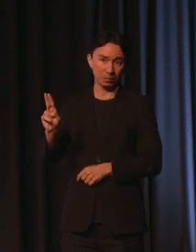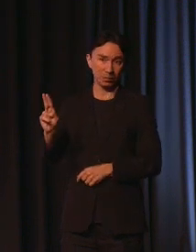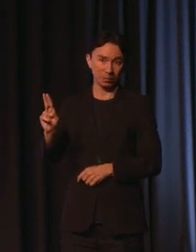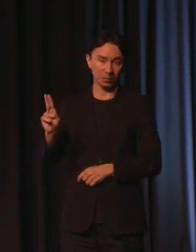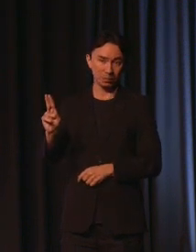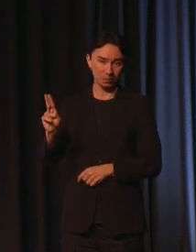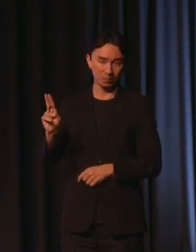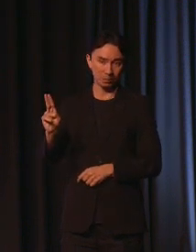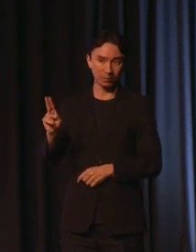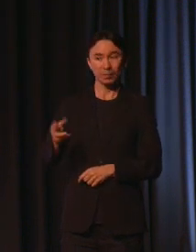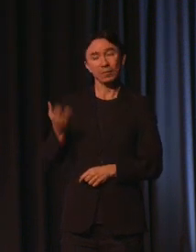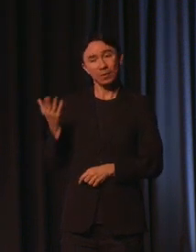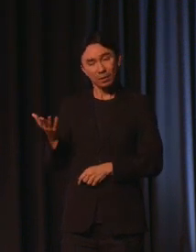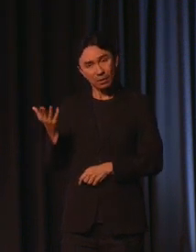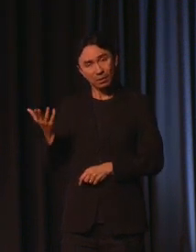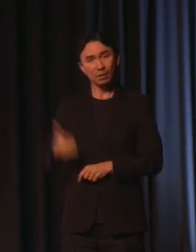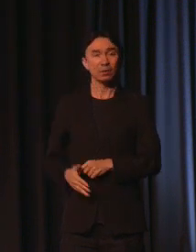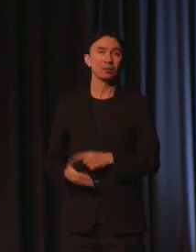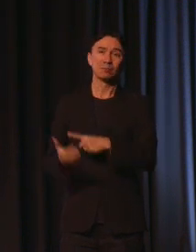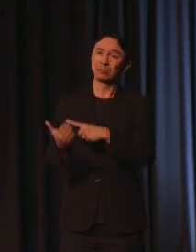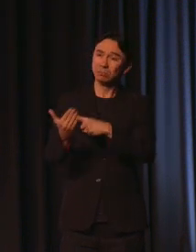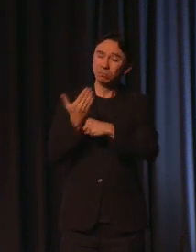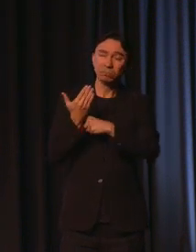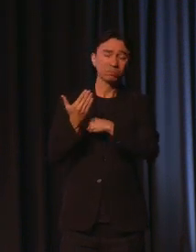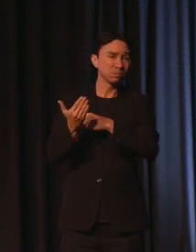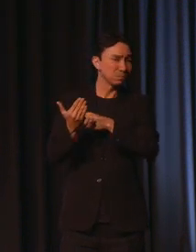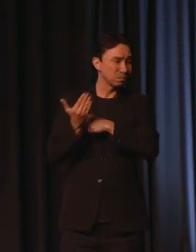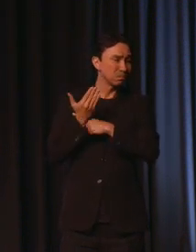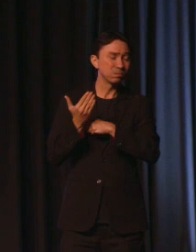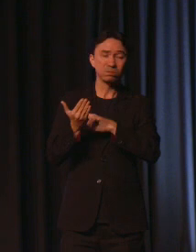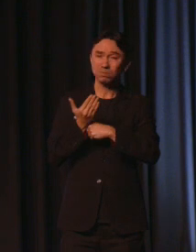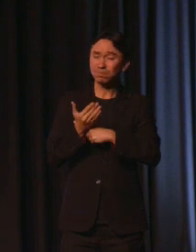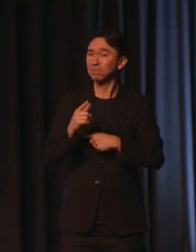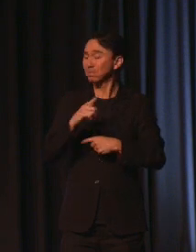muitos benefícios mediante os acórdãos que foram